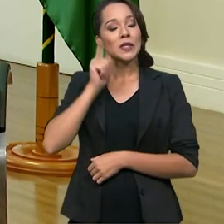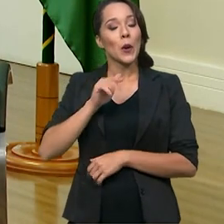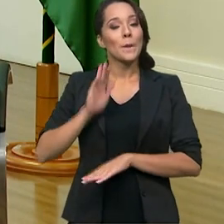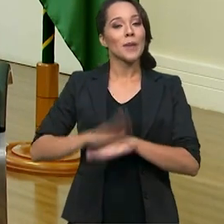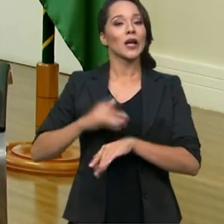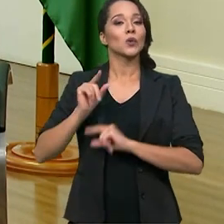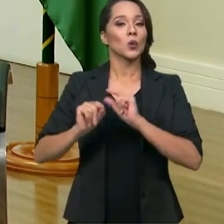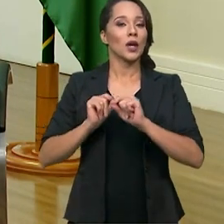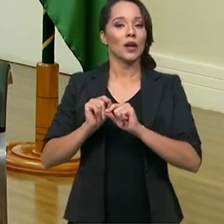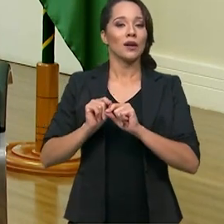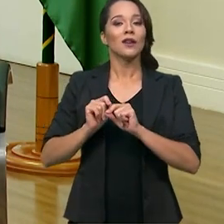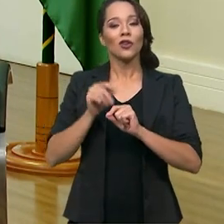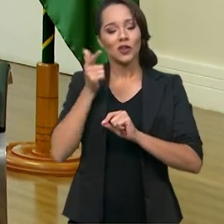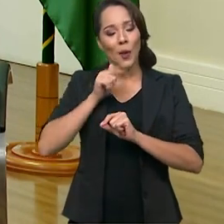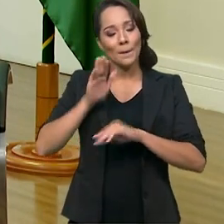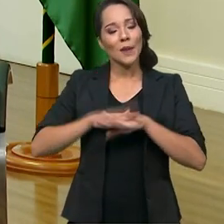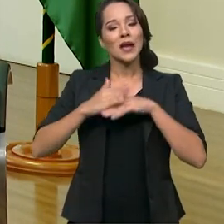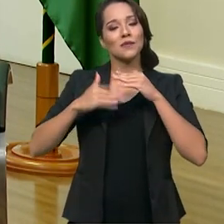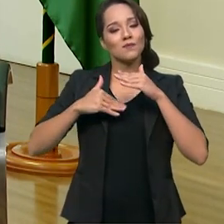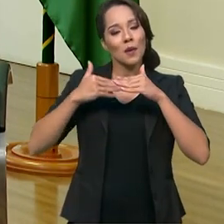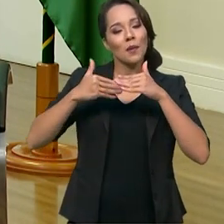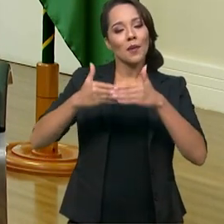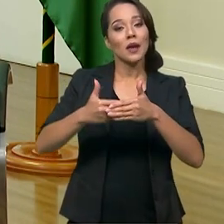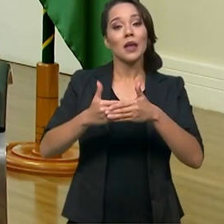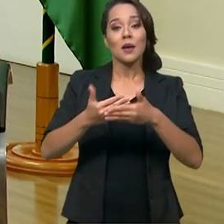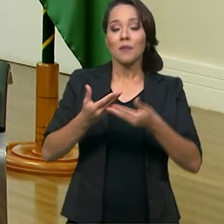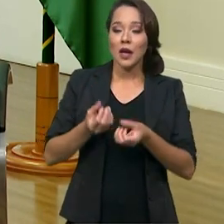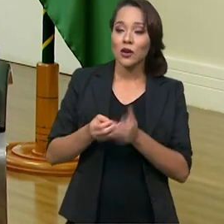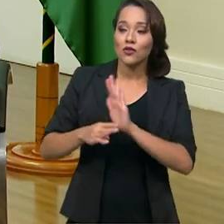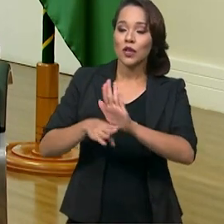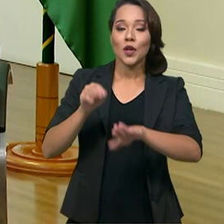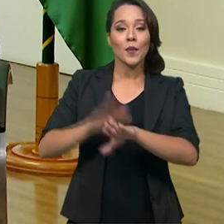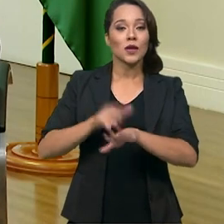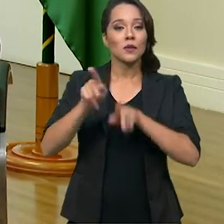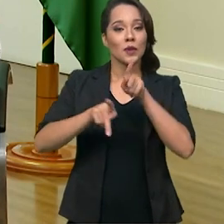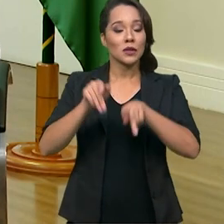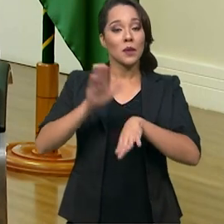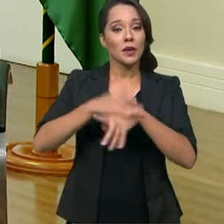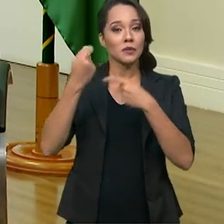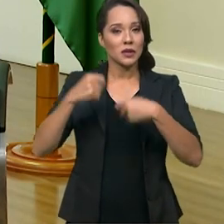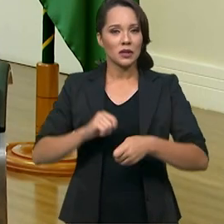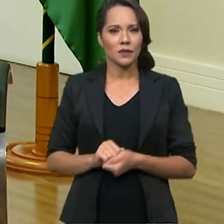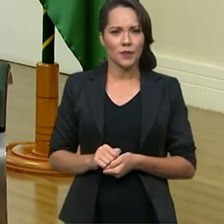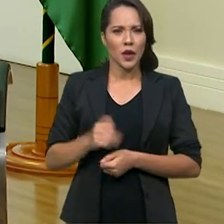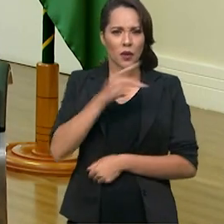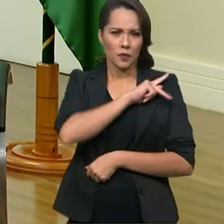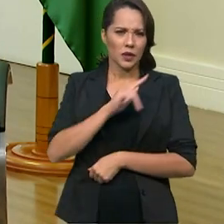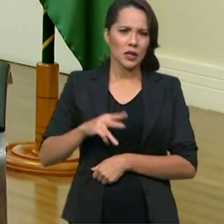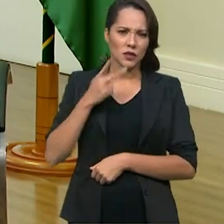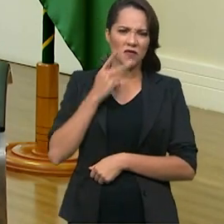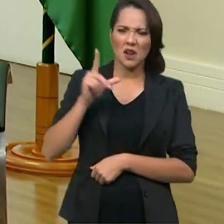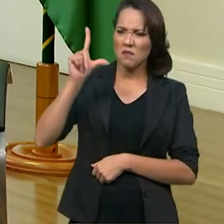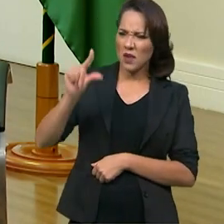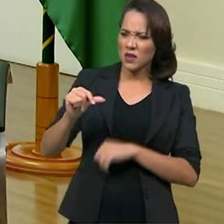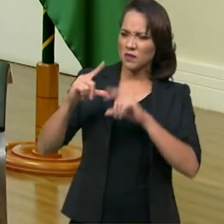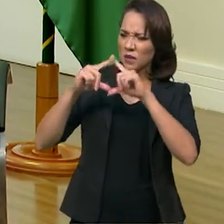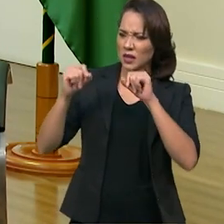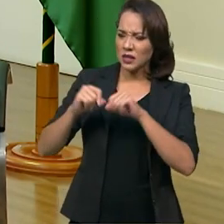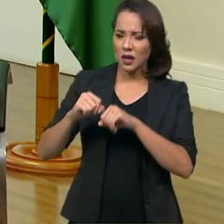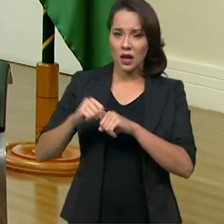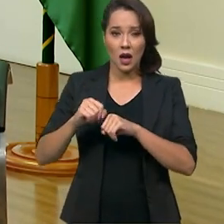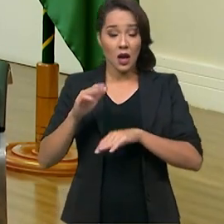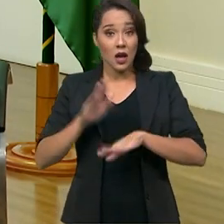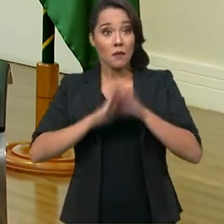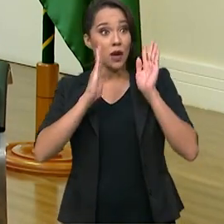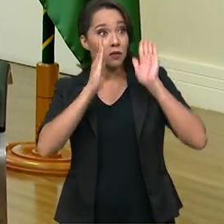vez mais chegando mais perto na população mais necessitada. Quando o presidente fala menos Brasil e mais Brasil, é justamente essa a